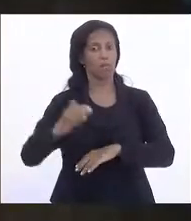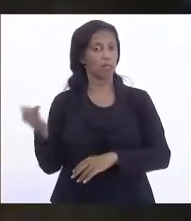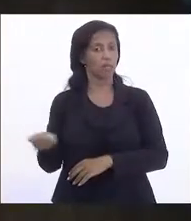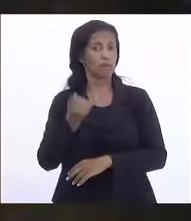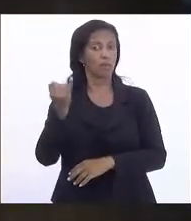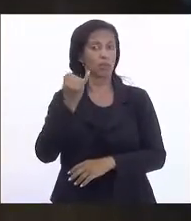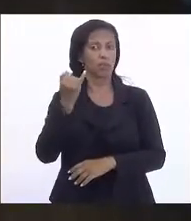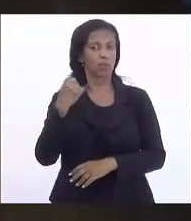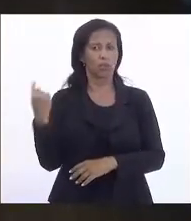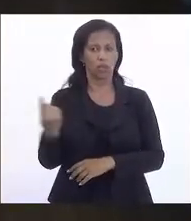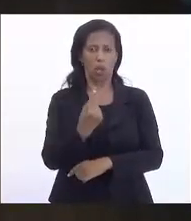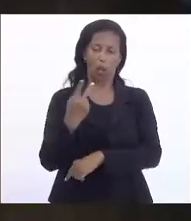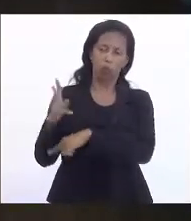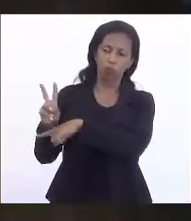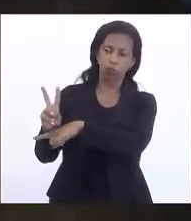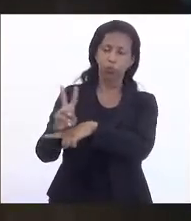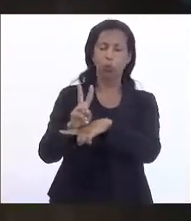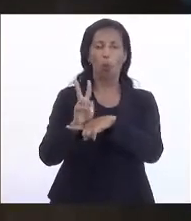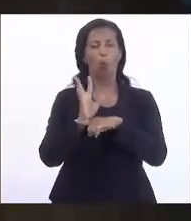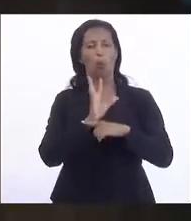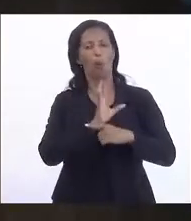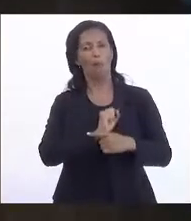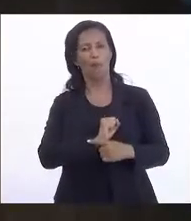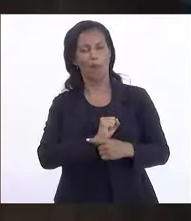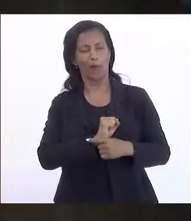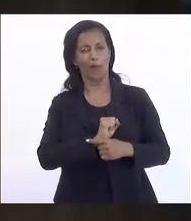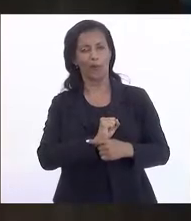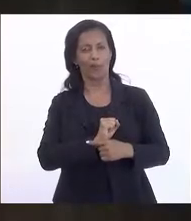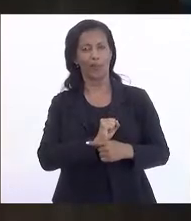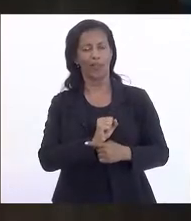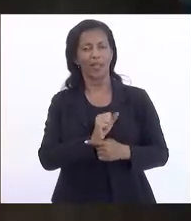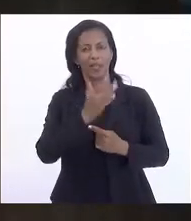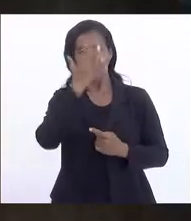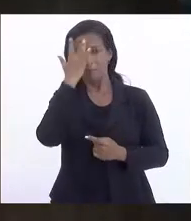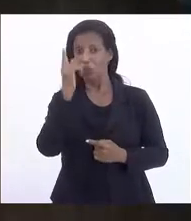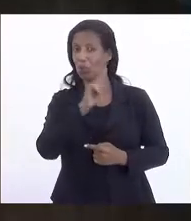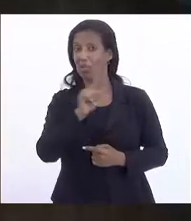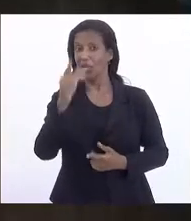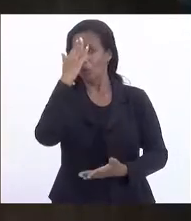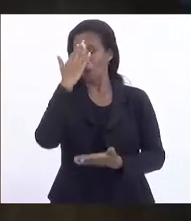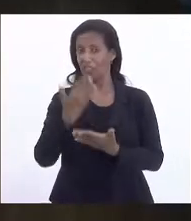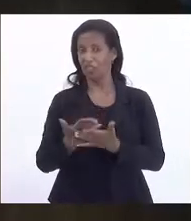defendamos o amor e a defesa de quem não crê como nós.